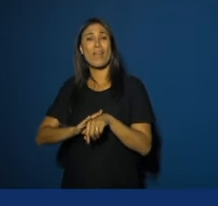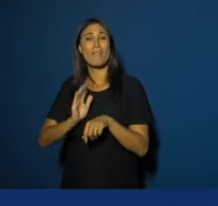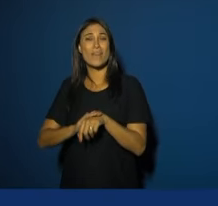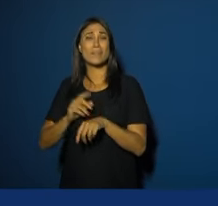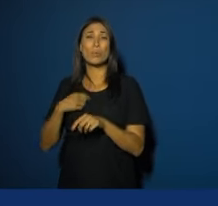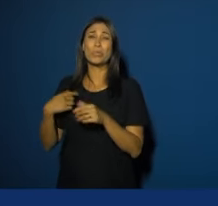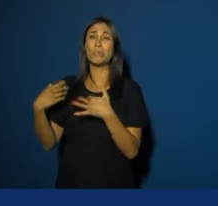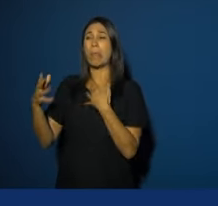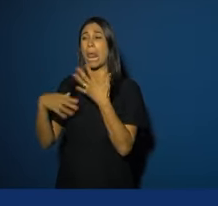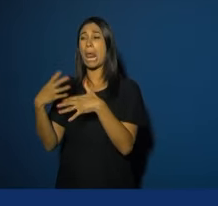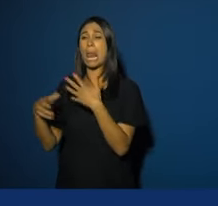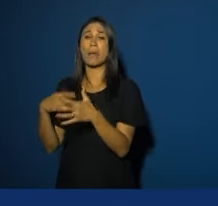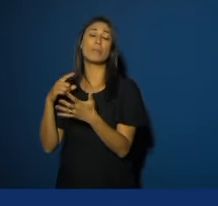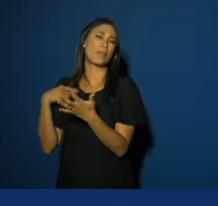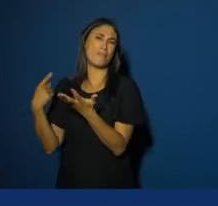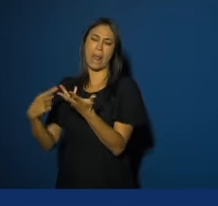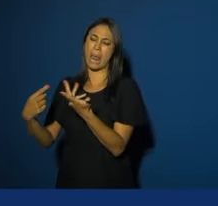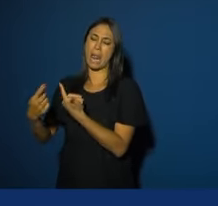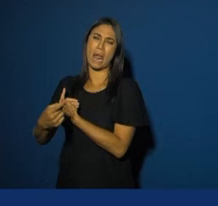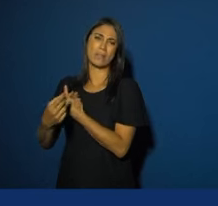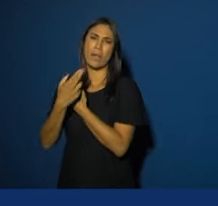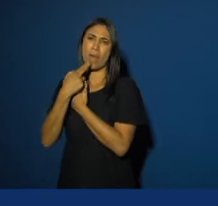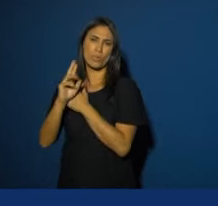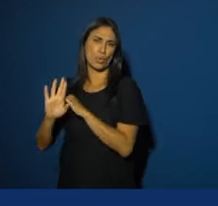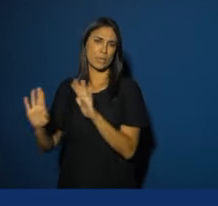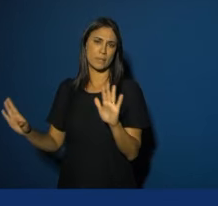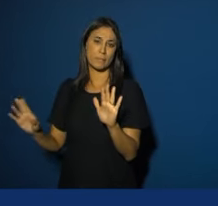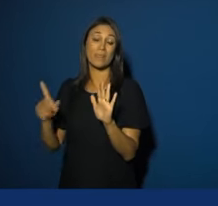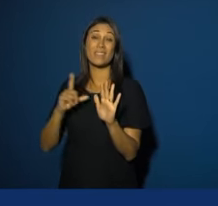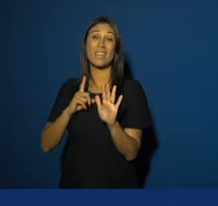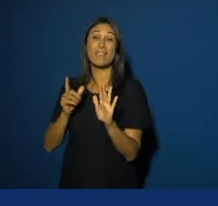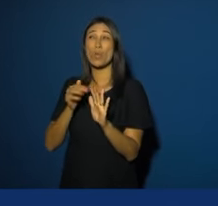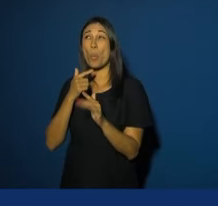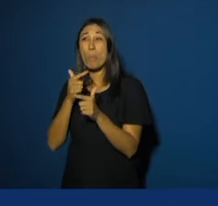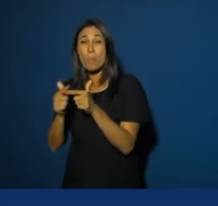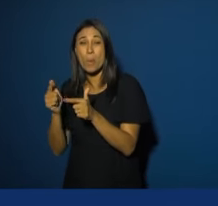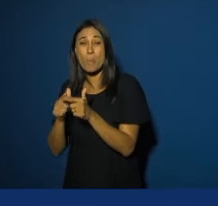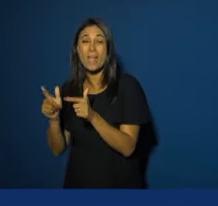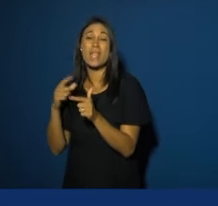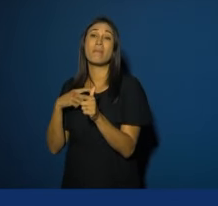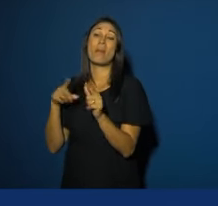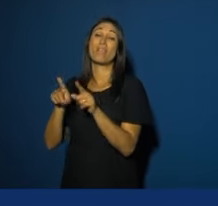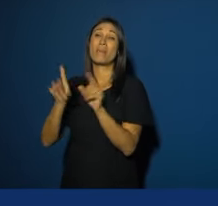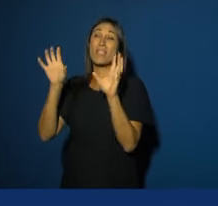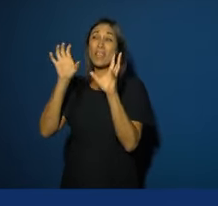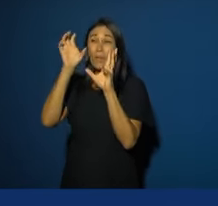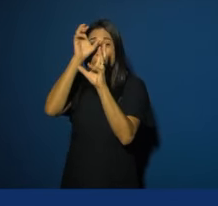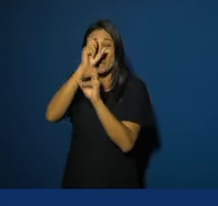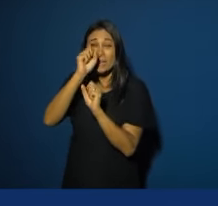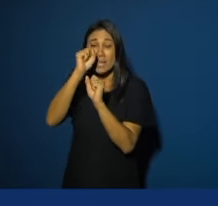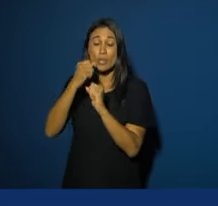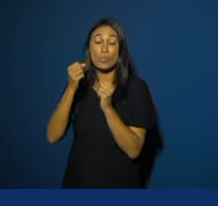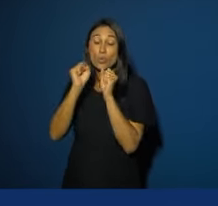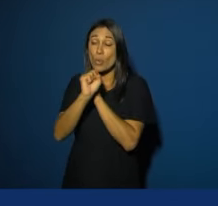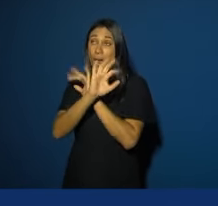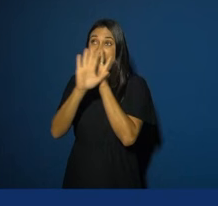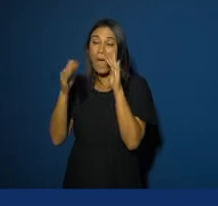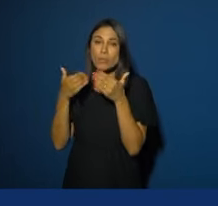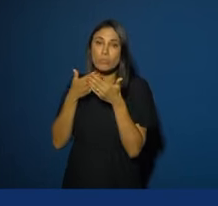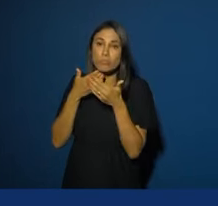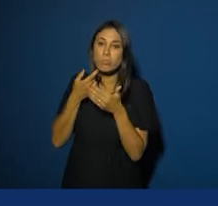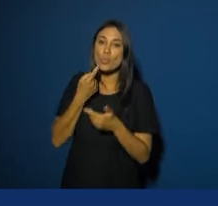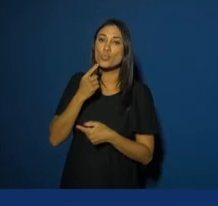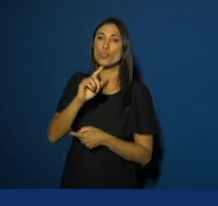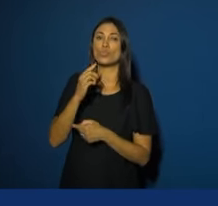desequilibrada por vários motivos houve uma curva de aprendizagem muito muito Clara ao longo dos últimos